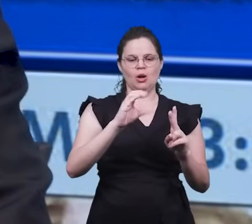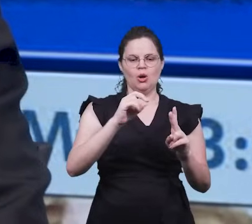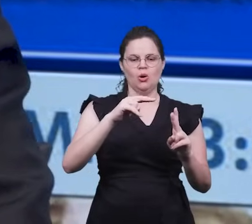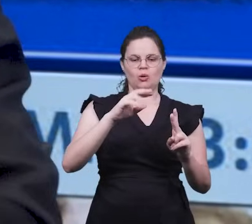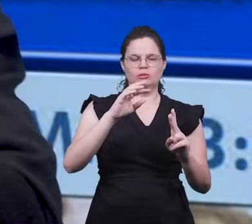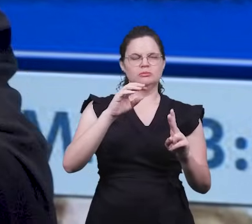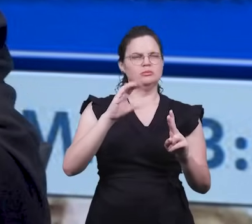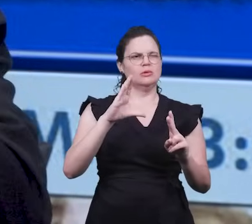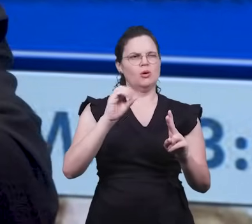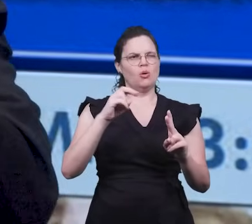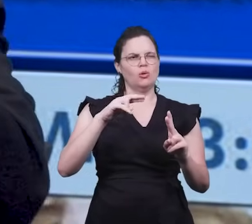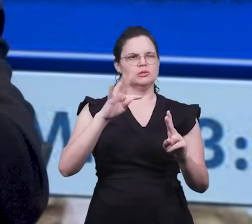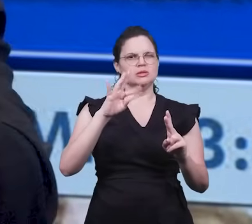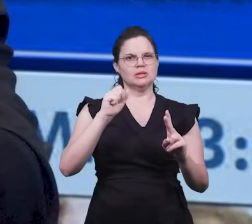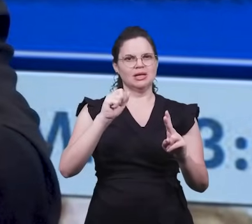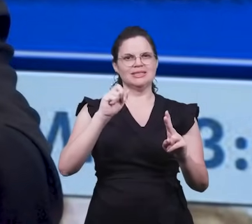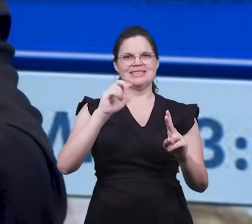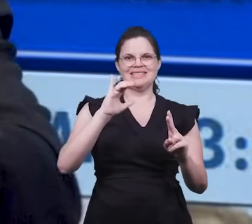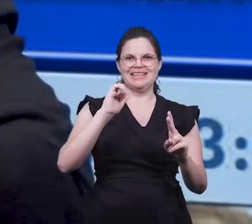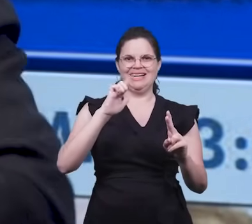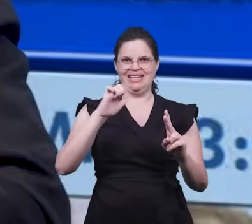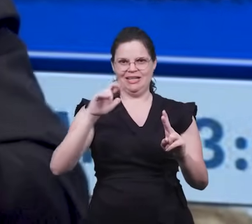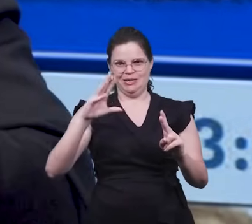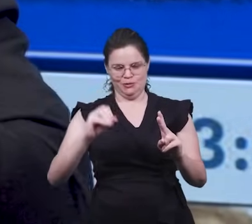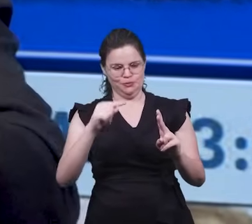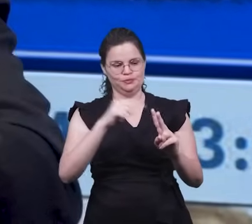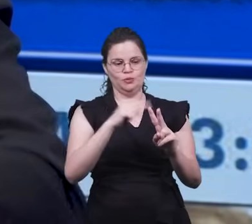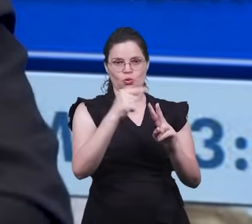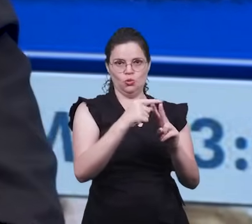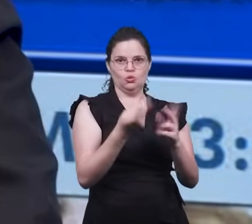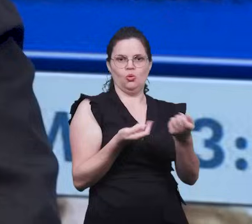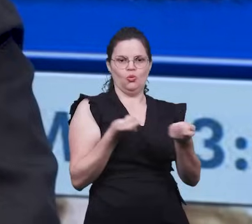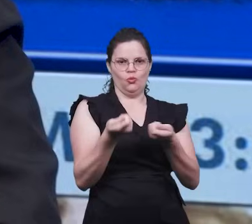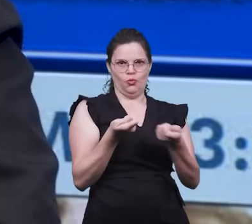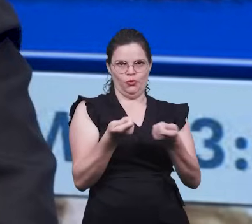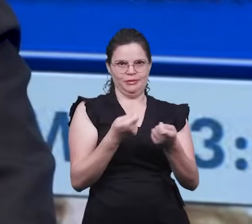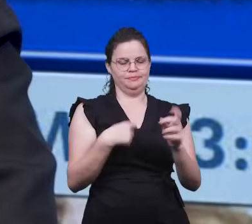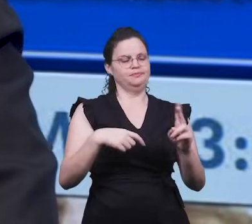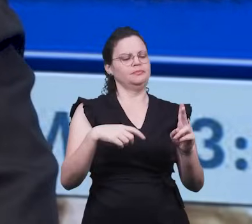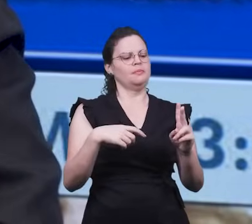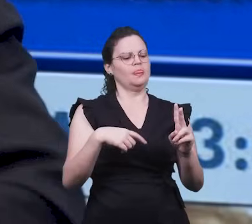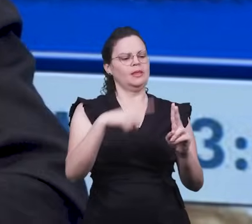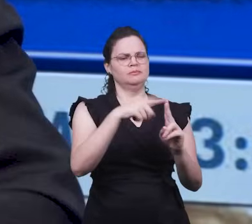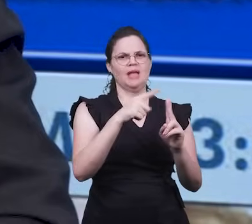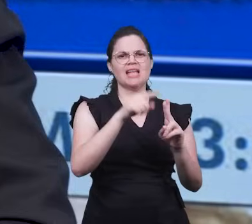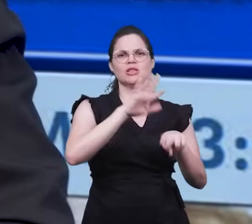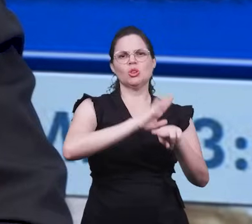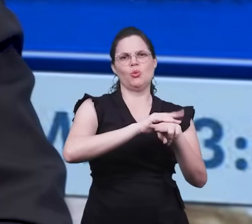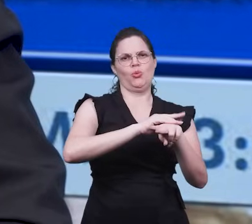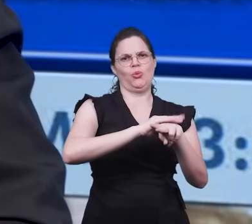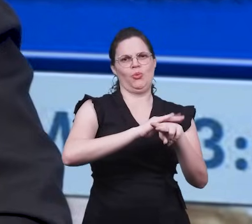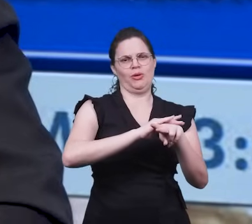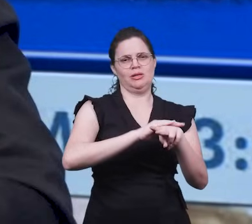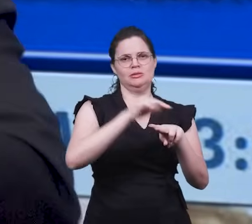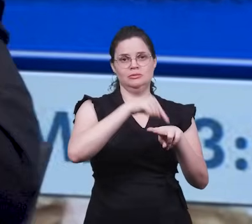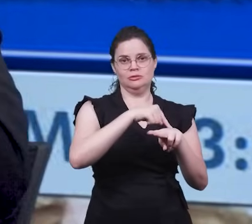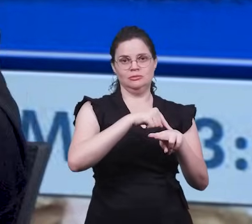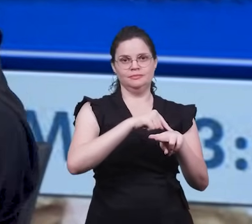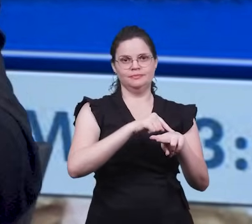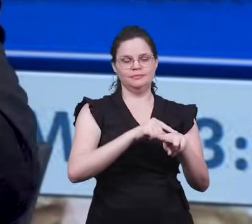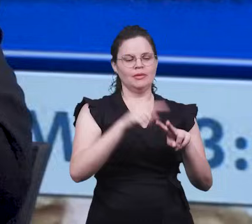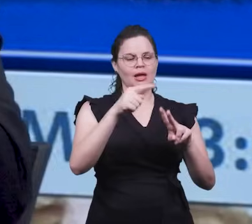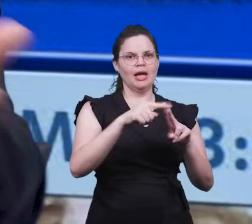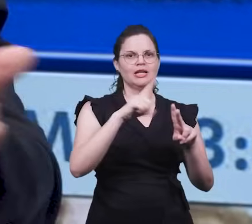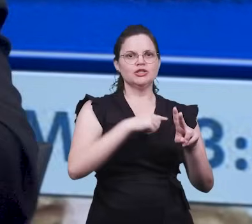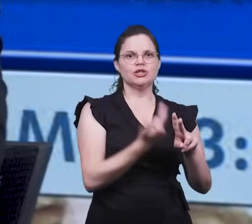explicação aqui. Eles governavam e o Diocleciano ficou doente. E ele